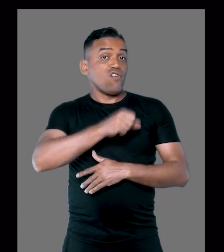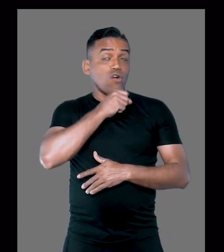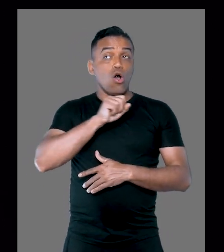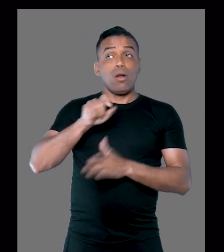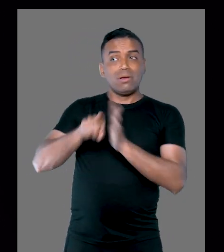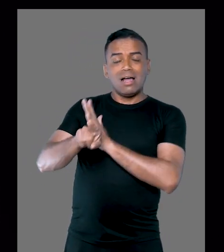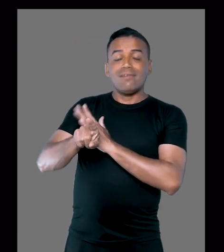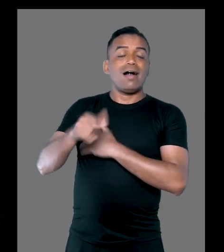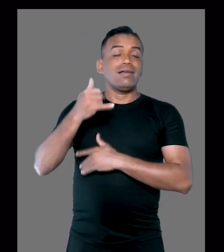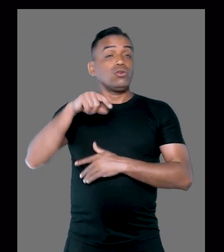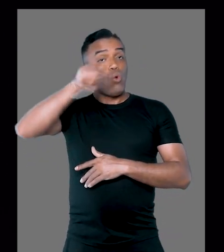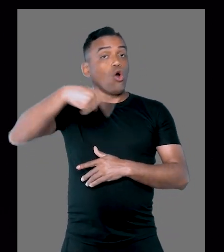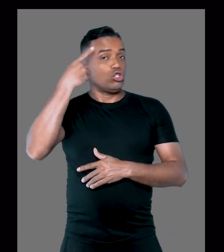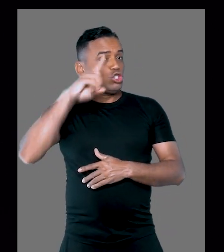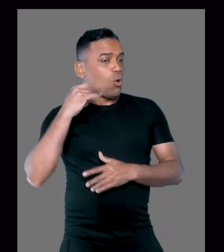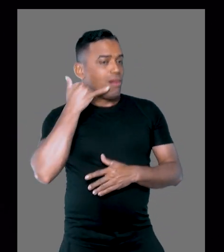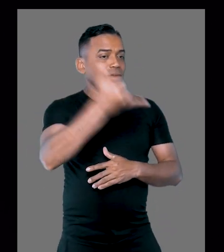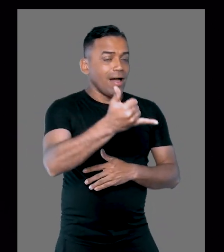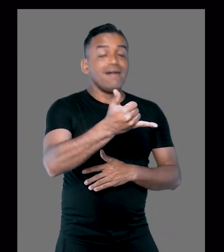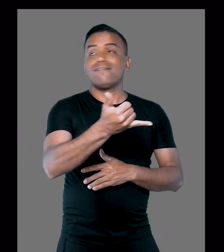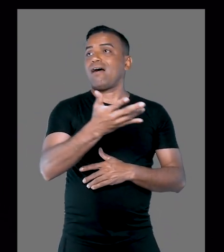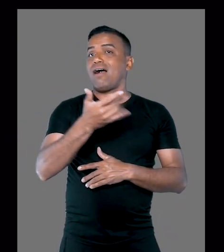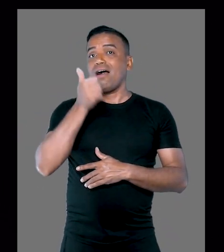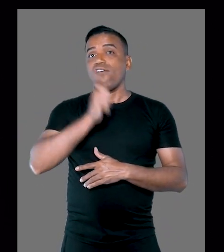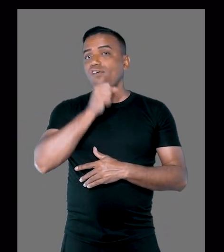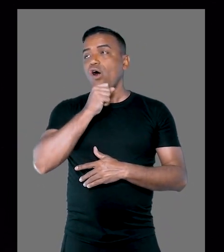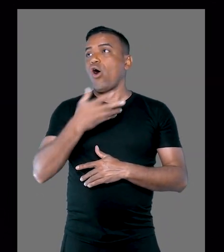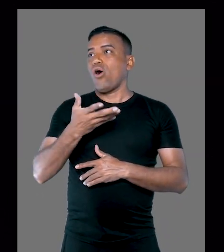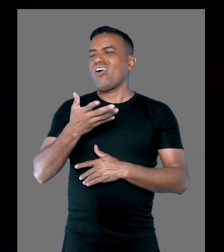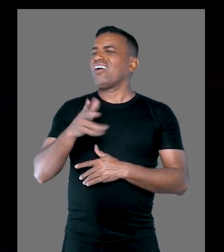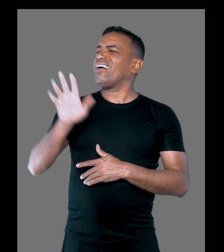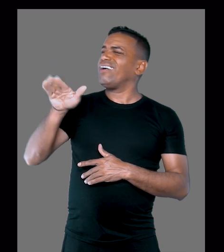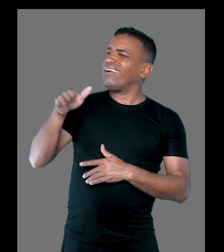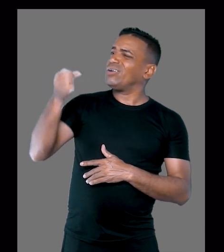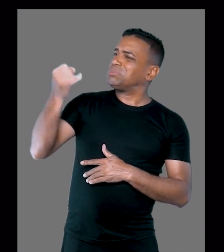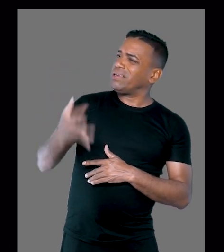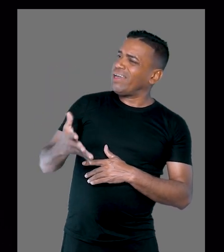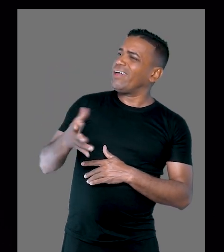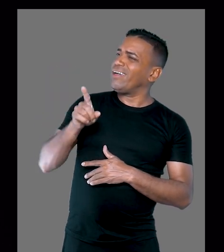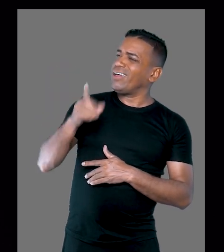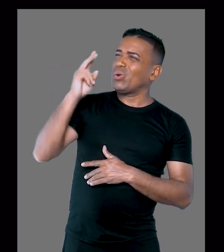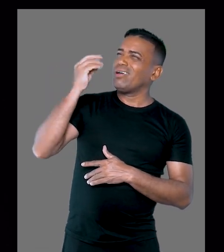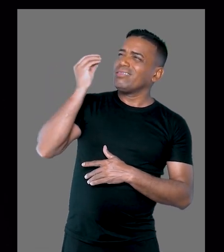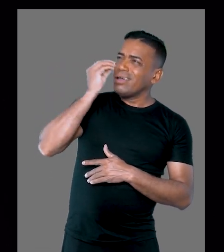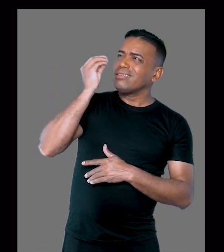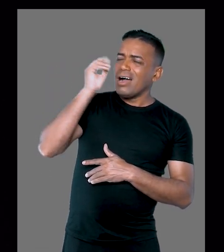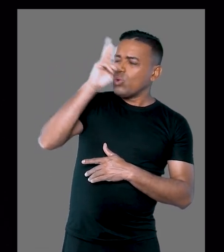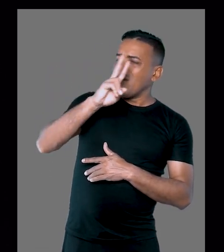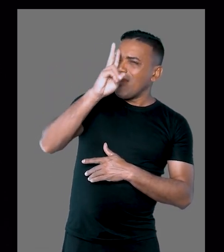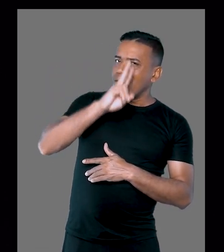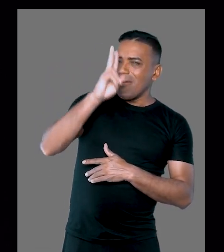no dia seguinte, quando eu ligava para ela, ela falava, então, teve uma coisa que eu te falei, só que aí eu estava tentando lembrar.